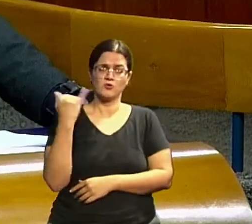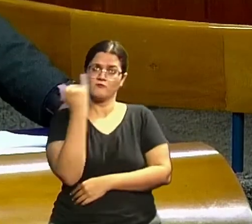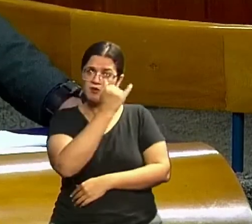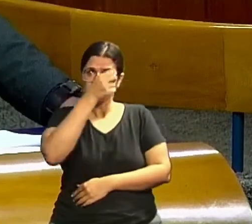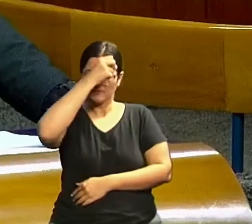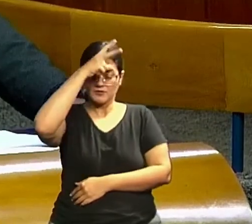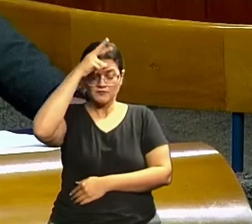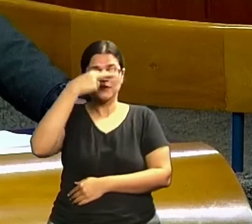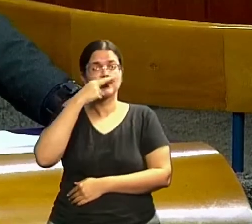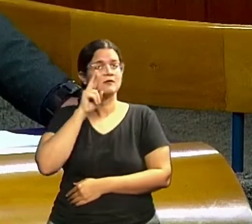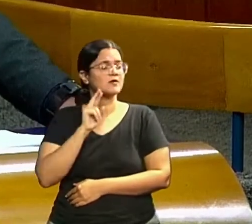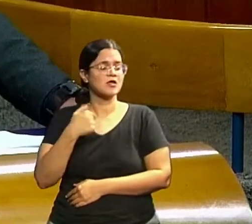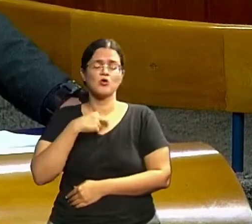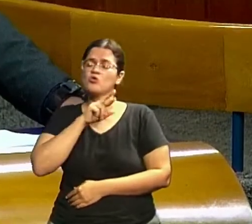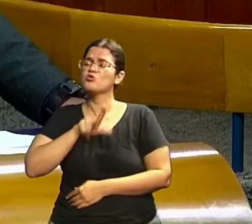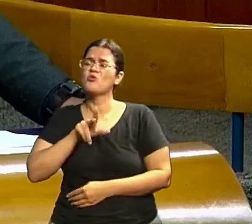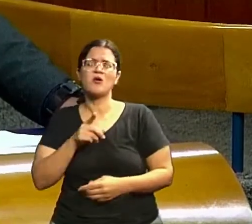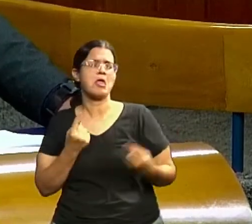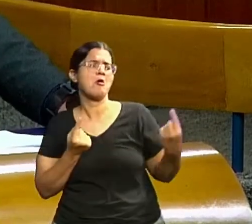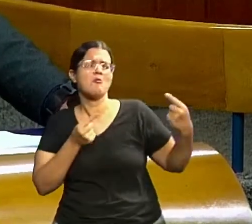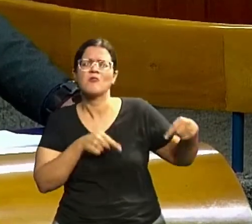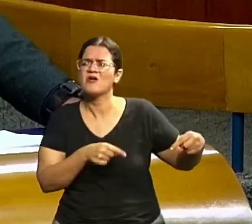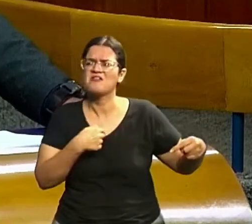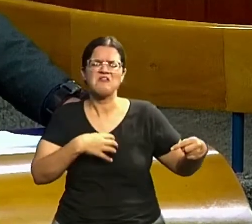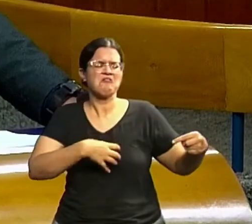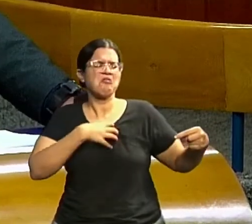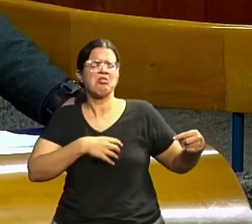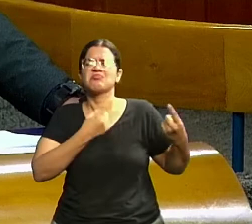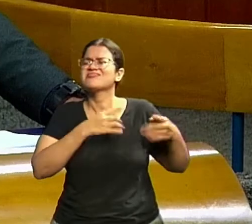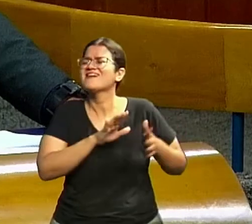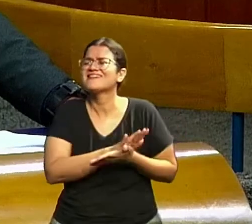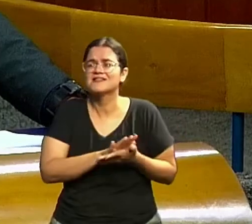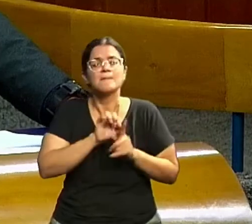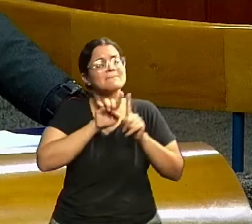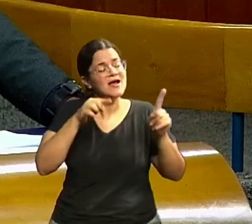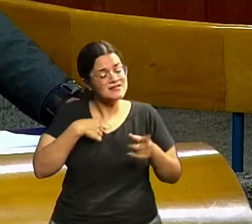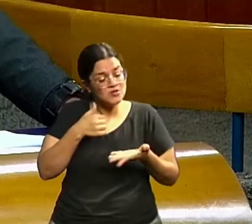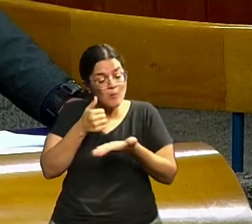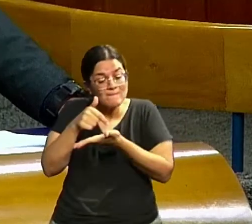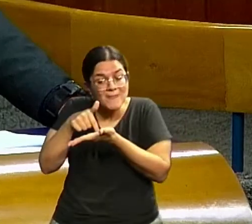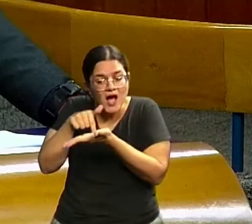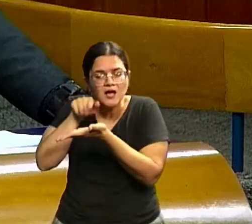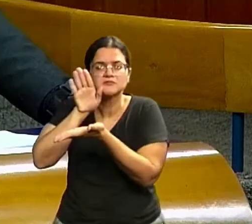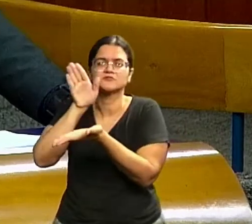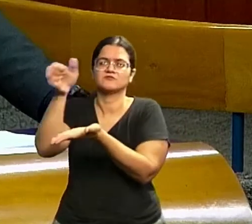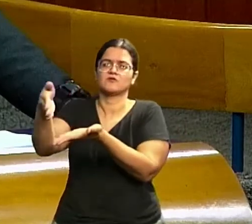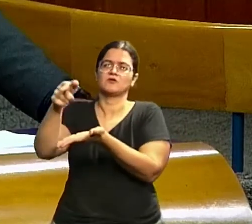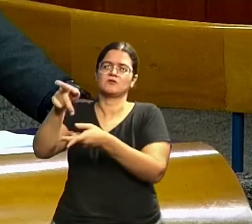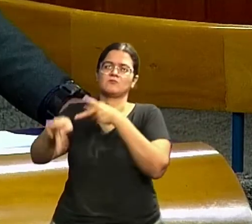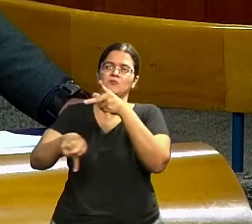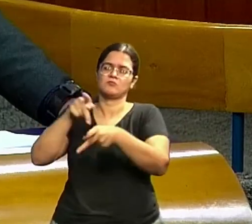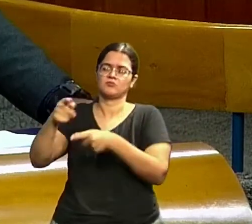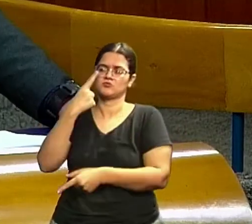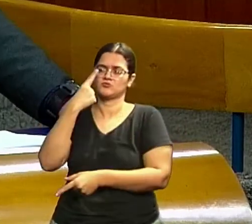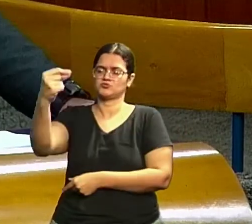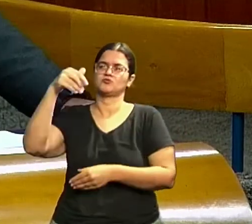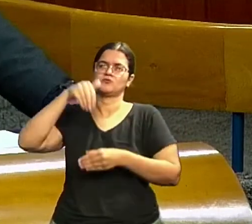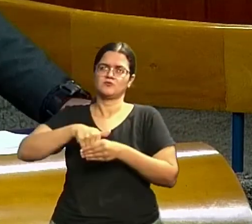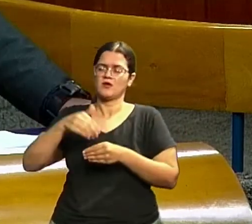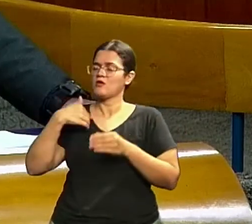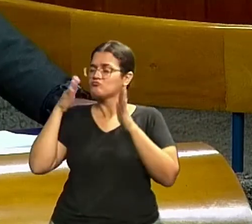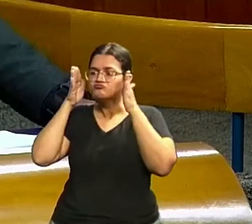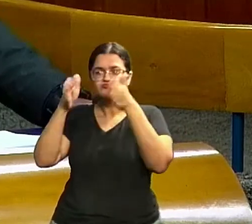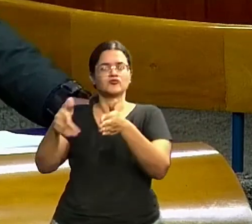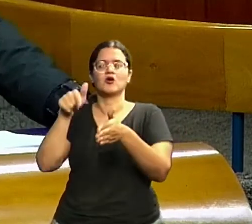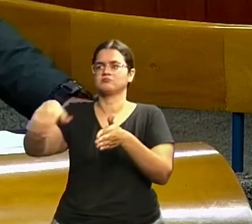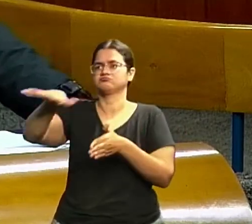Rogério Cruz, que eu não serei oposição dele, não faço oposição raivosa, mas eu sou base, e base da população que me trouxe para cá. É para eles que